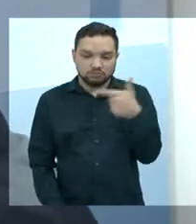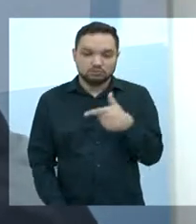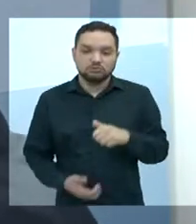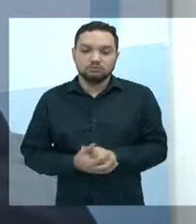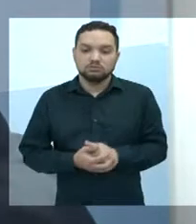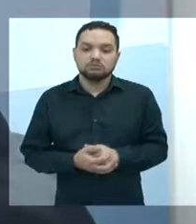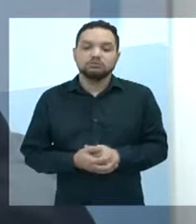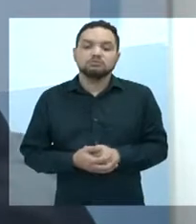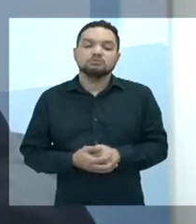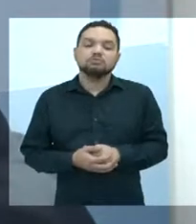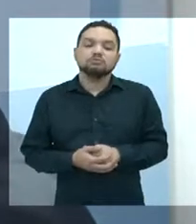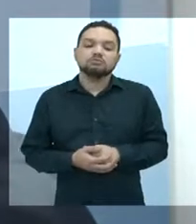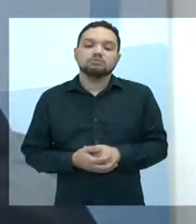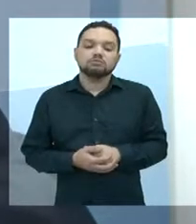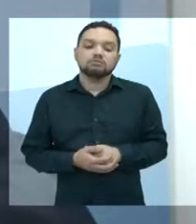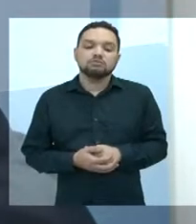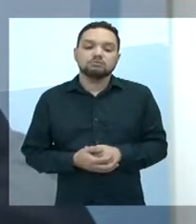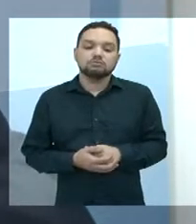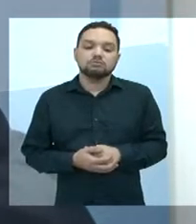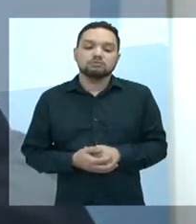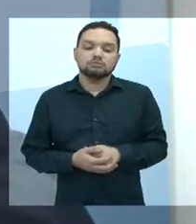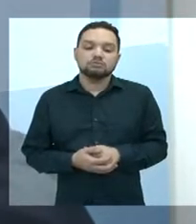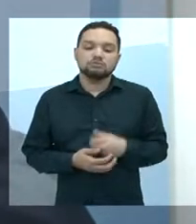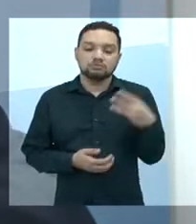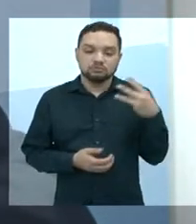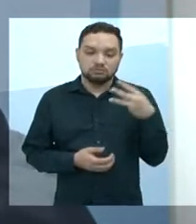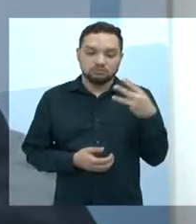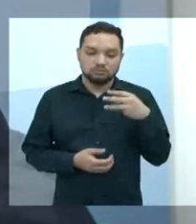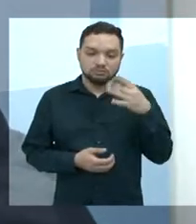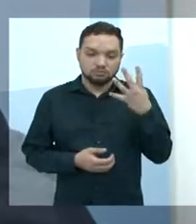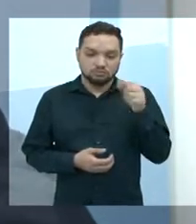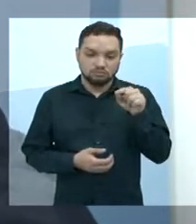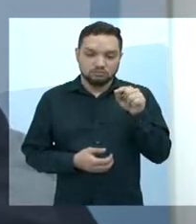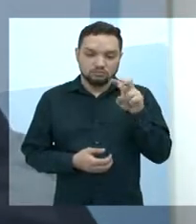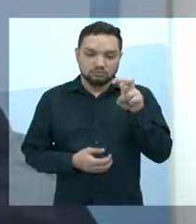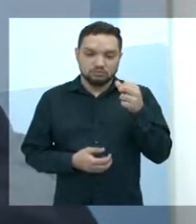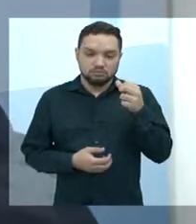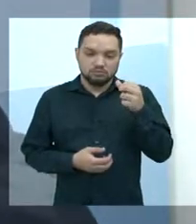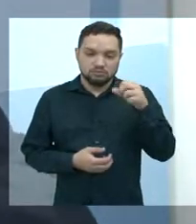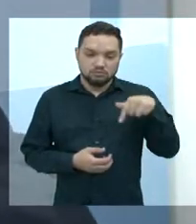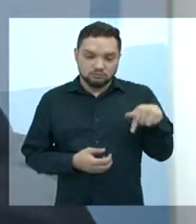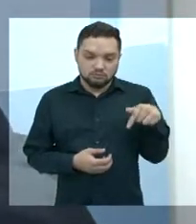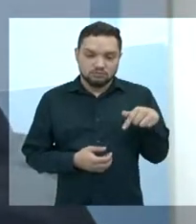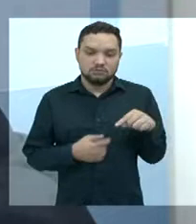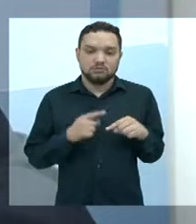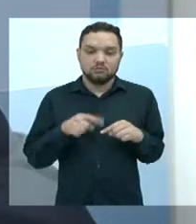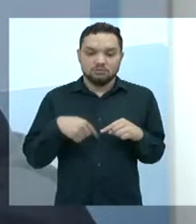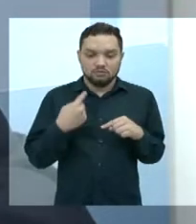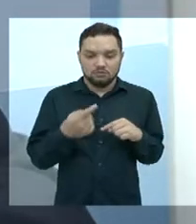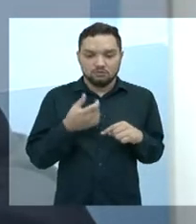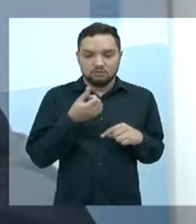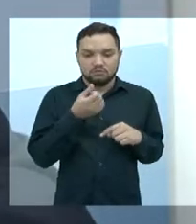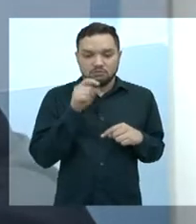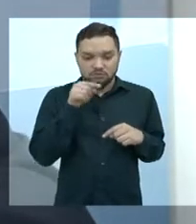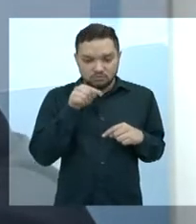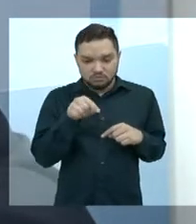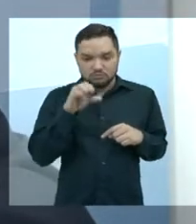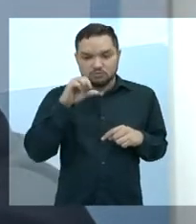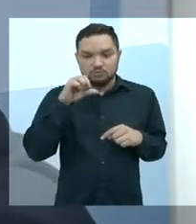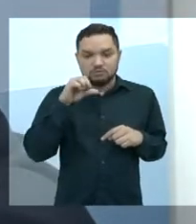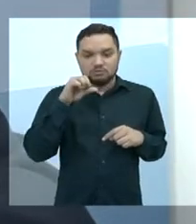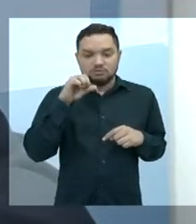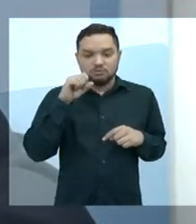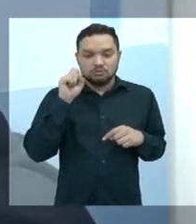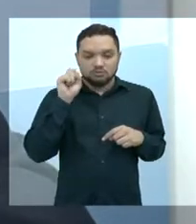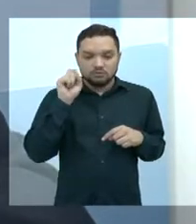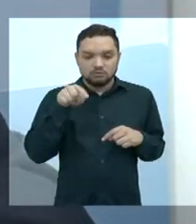A terceira foi 4.597, aí veio 6 mil e tanto, 9 e